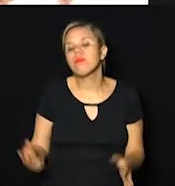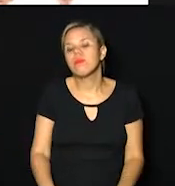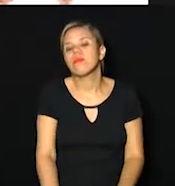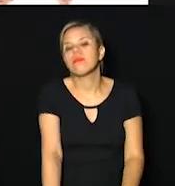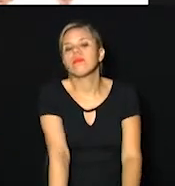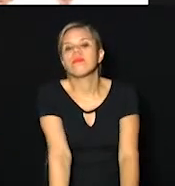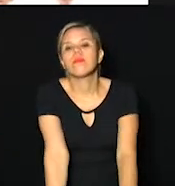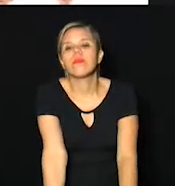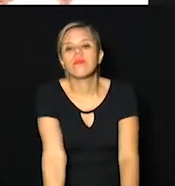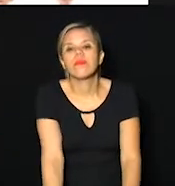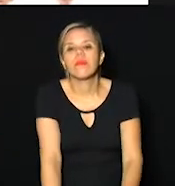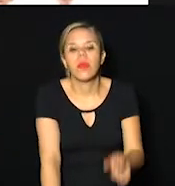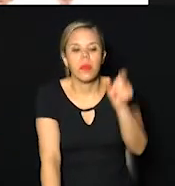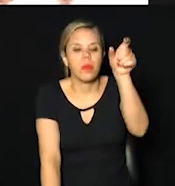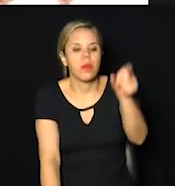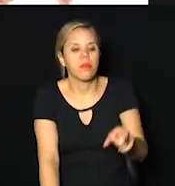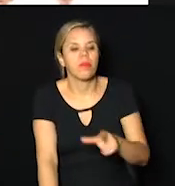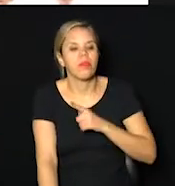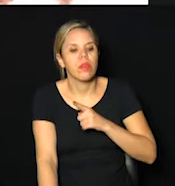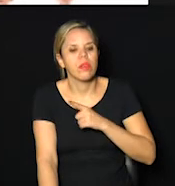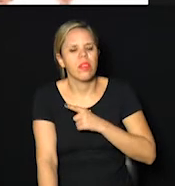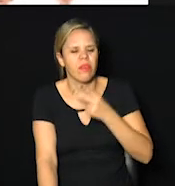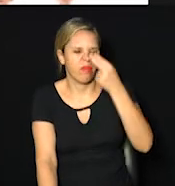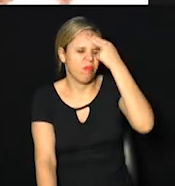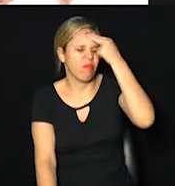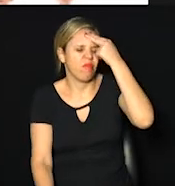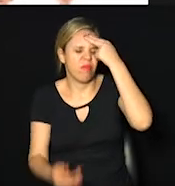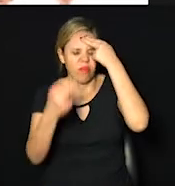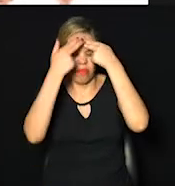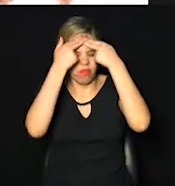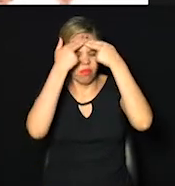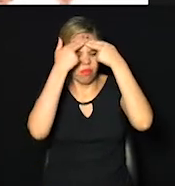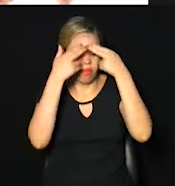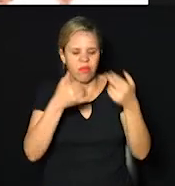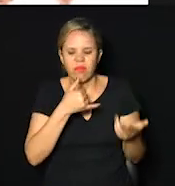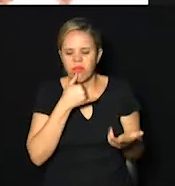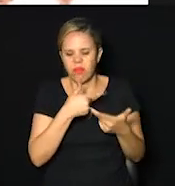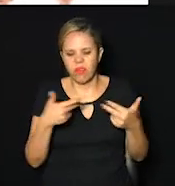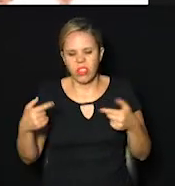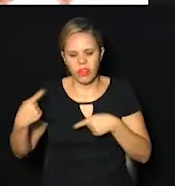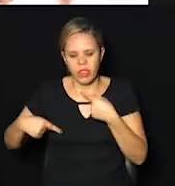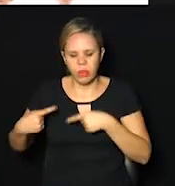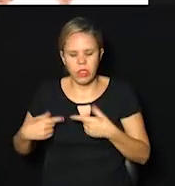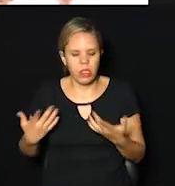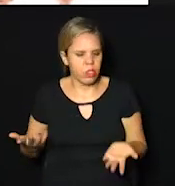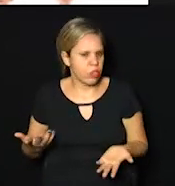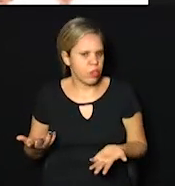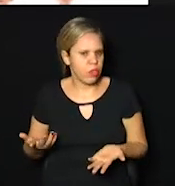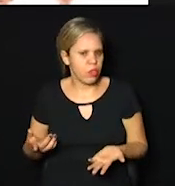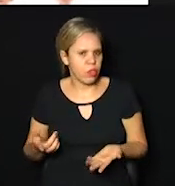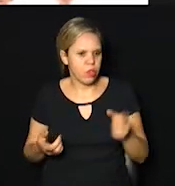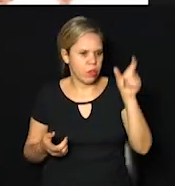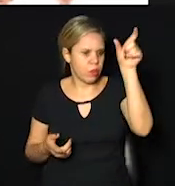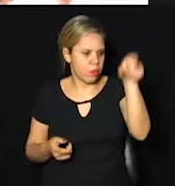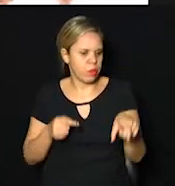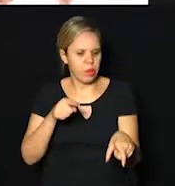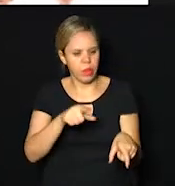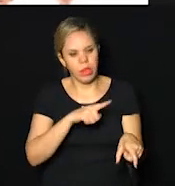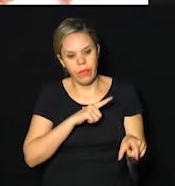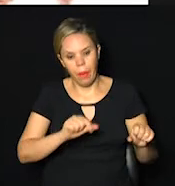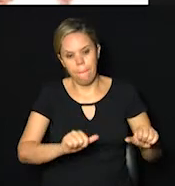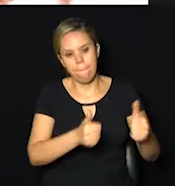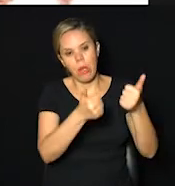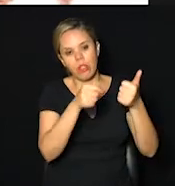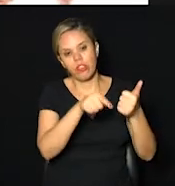O que ela teve de decepções com as pessoas que fazem política? O que ela teve de questões positivas